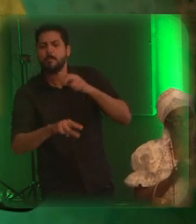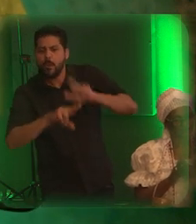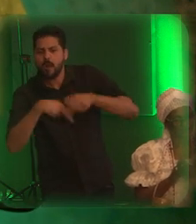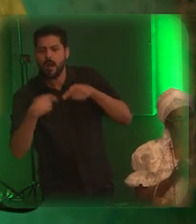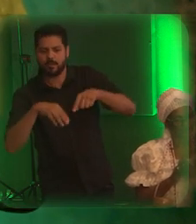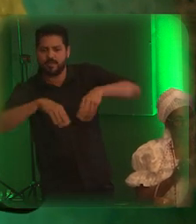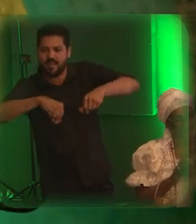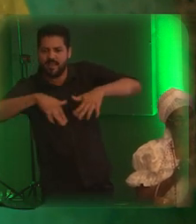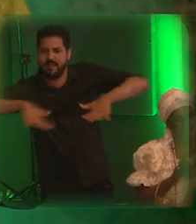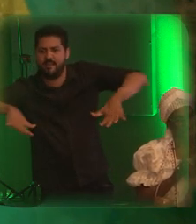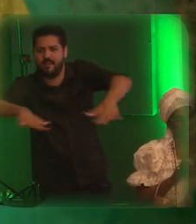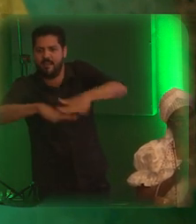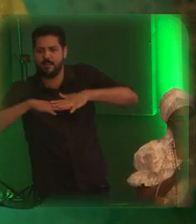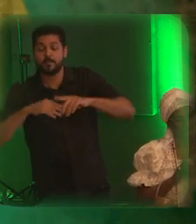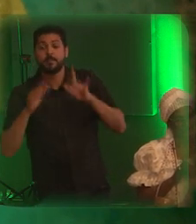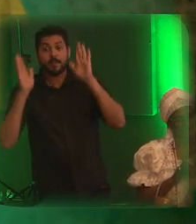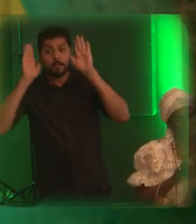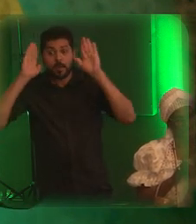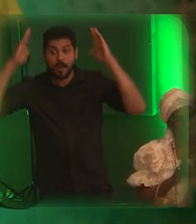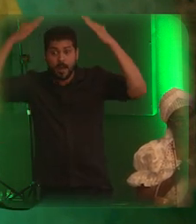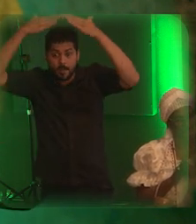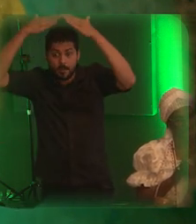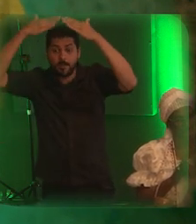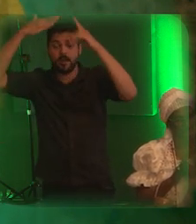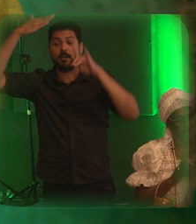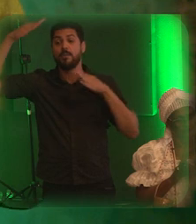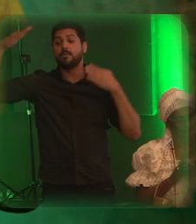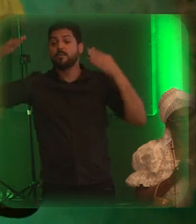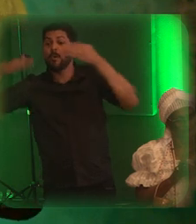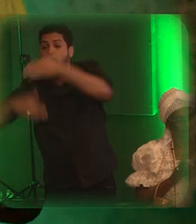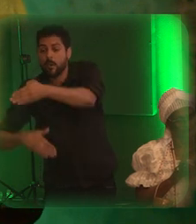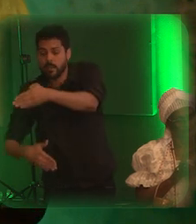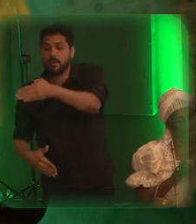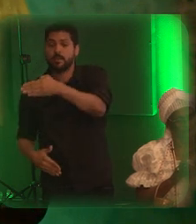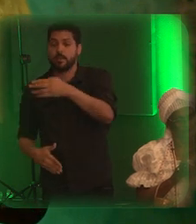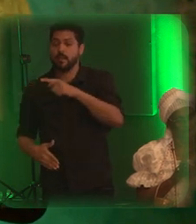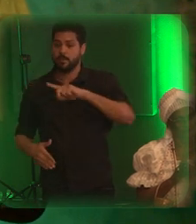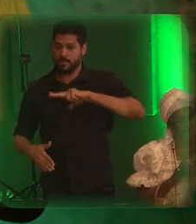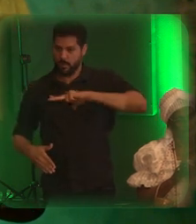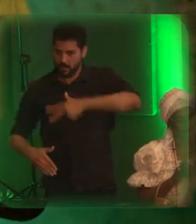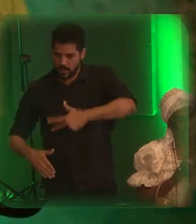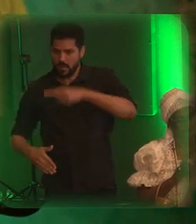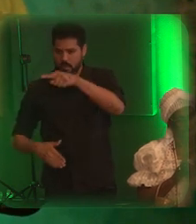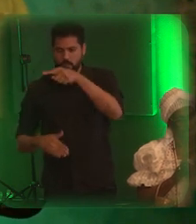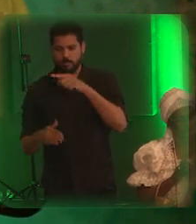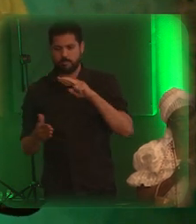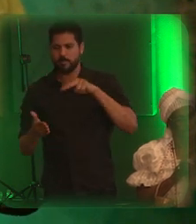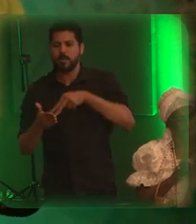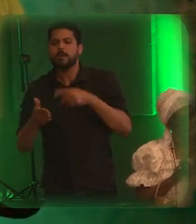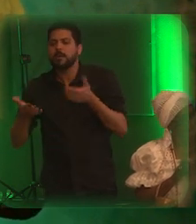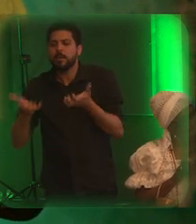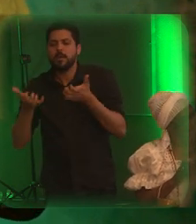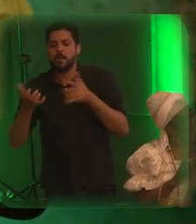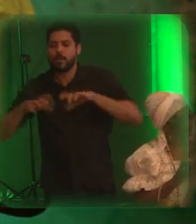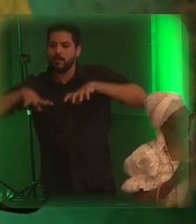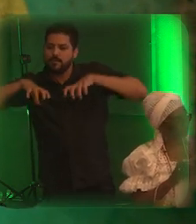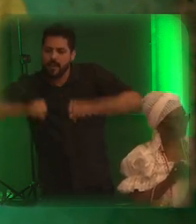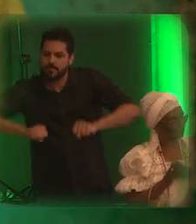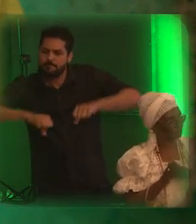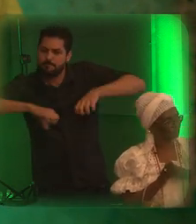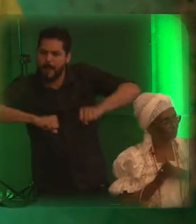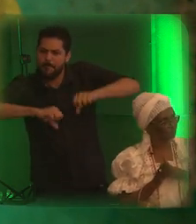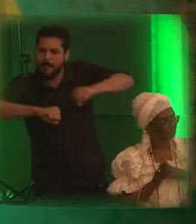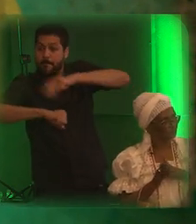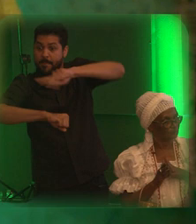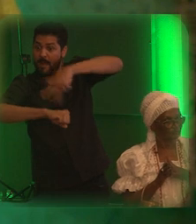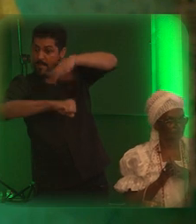em Portugal, disse ao rei de Portugal que podia invadir os países da América, o país da África, porque era um pagão, e dizendo que as